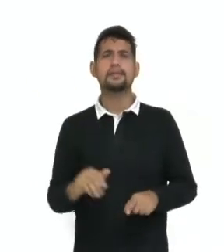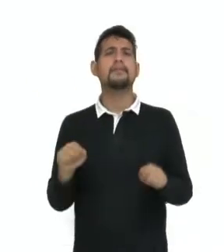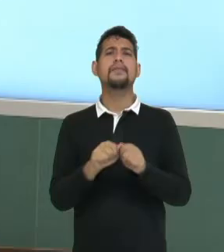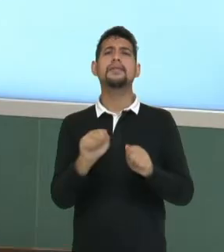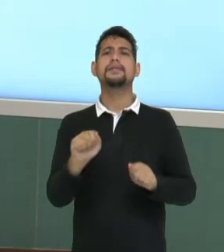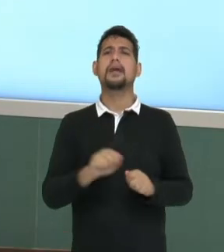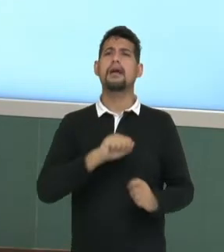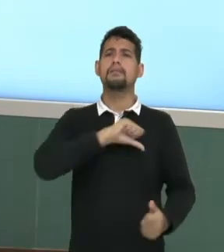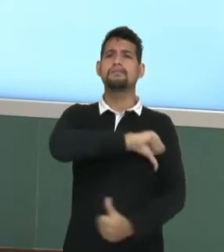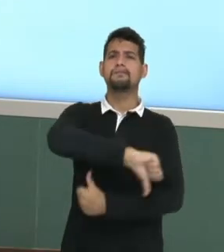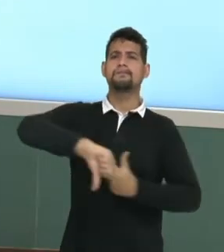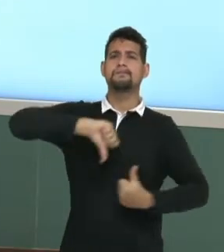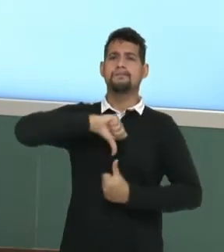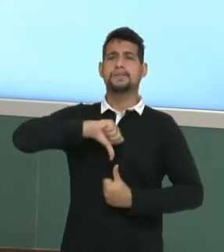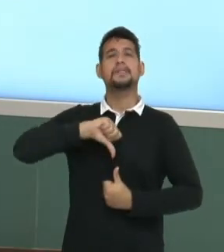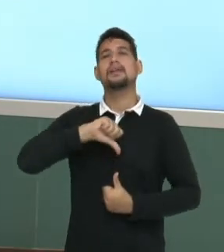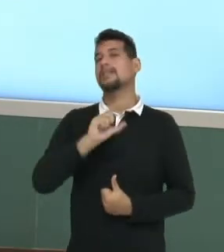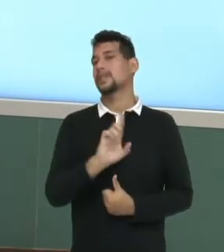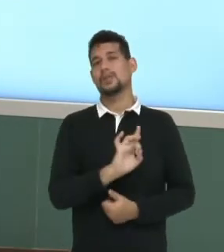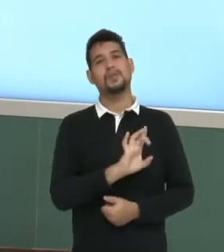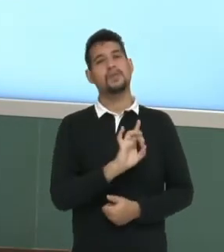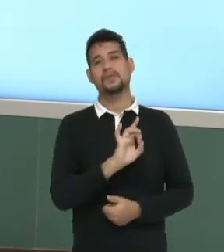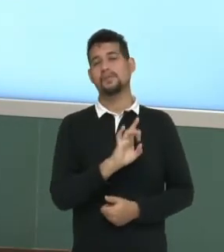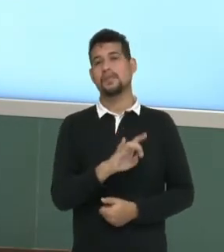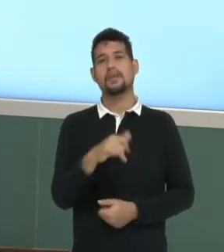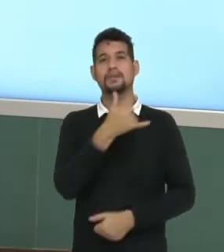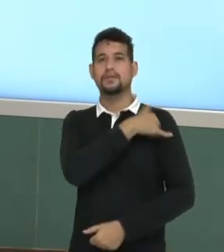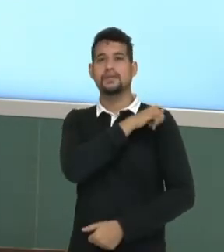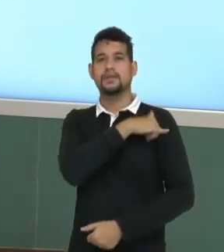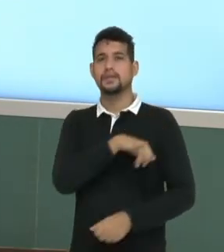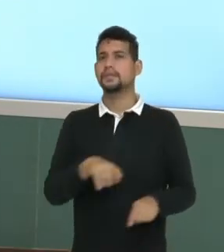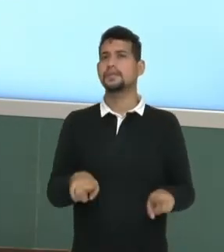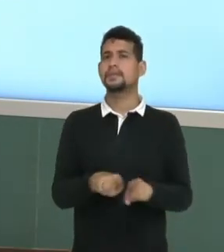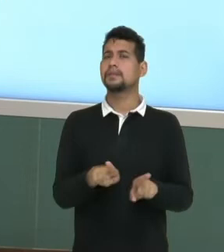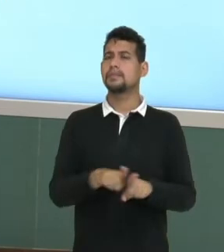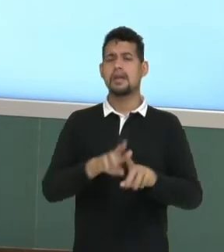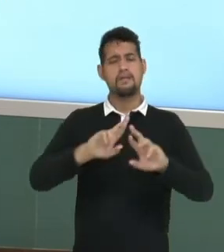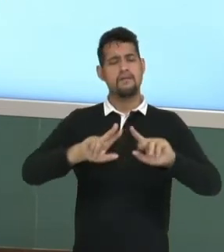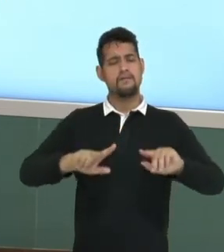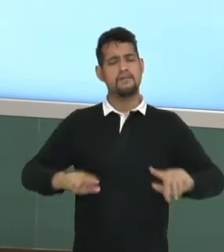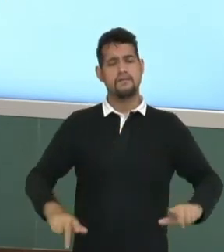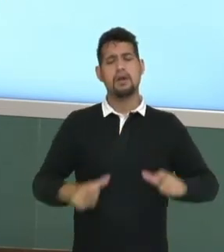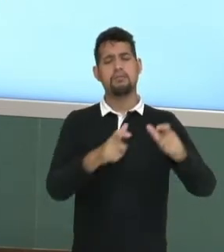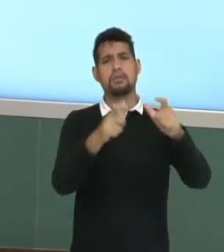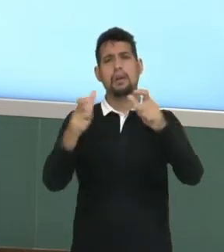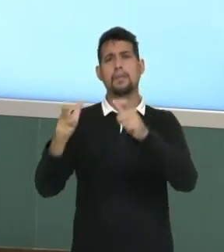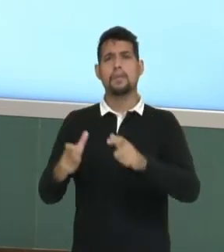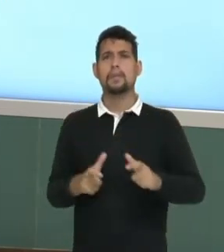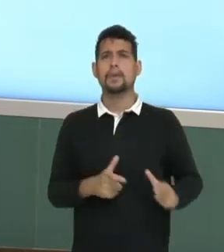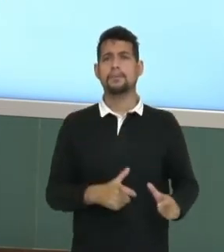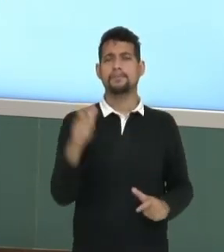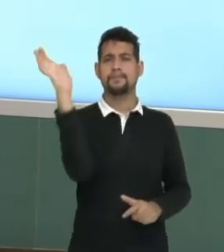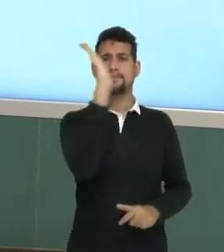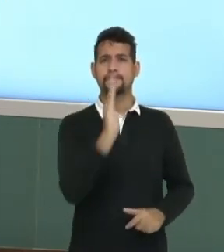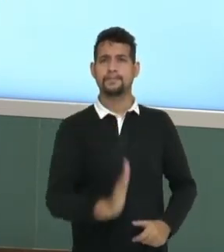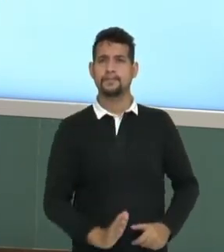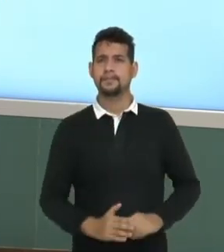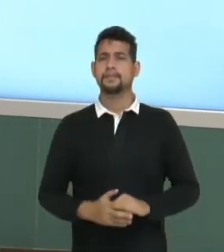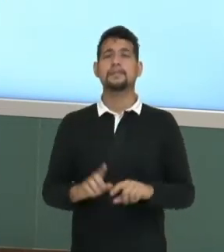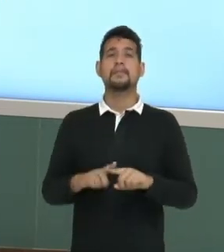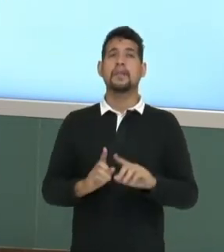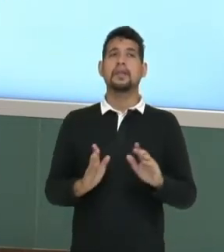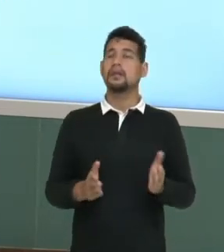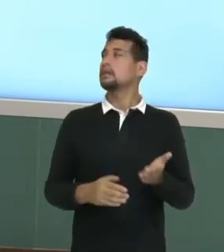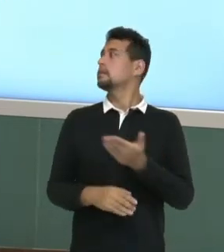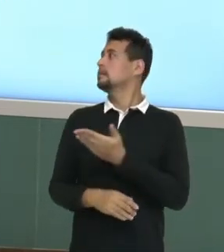essas transformações não somente no Rio de Janeiro, como também em outras regiões do Brasil, né? E aqui, né,